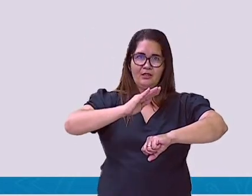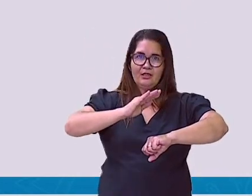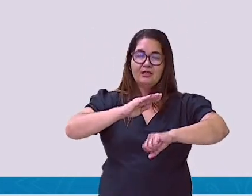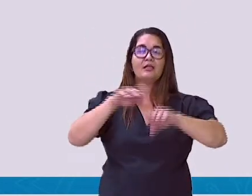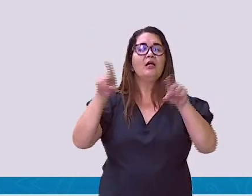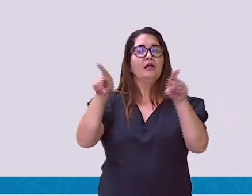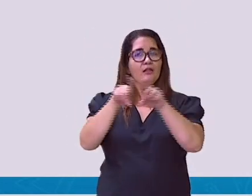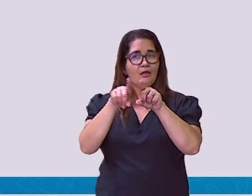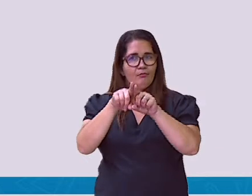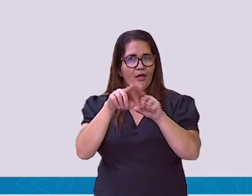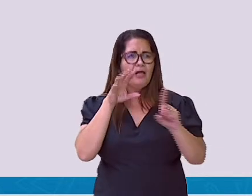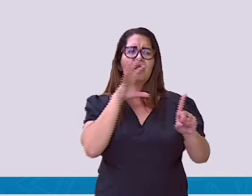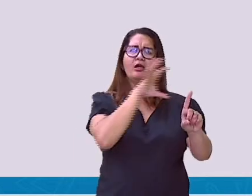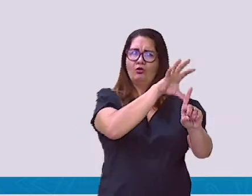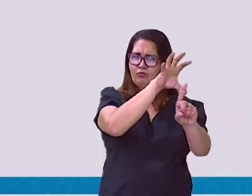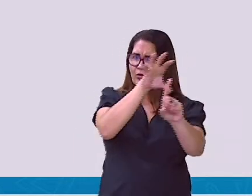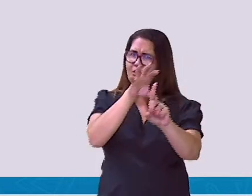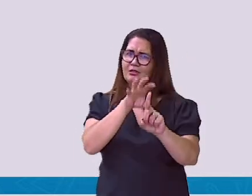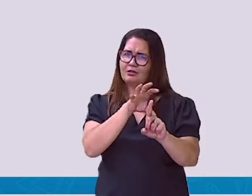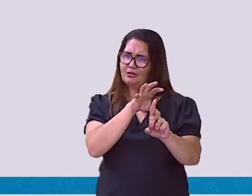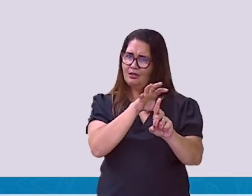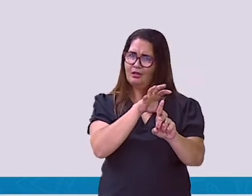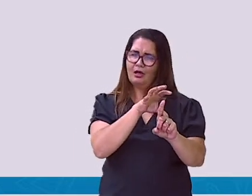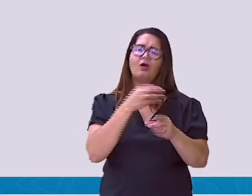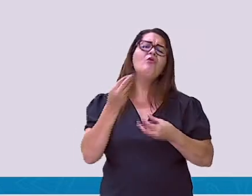que dificultam